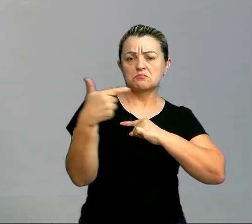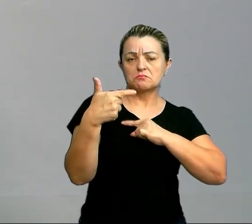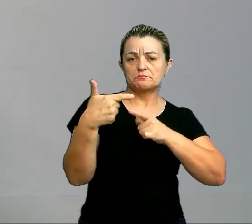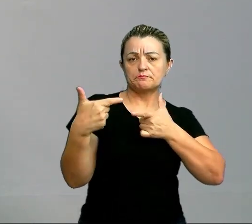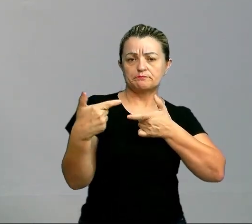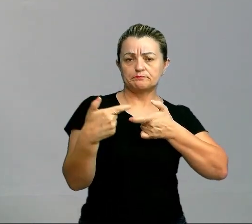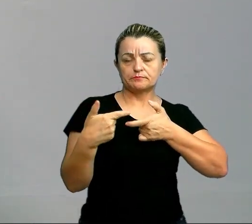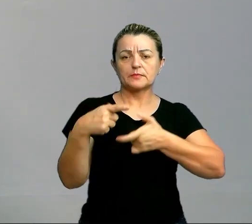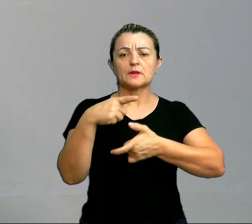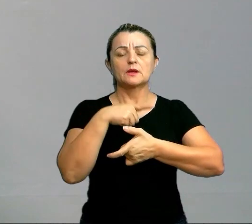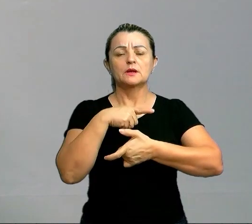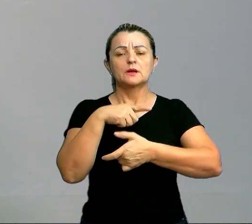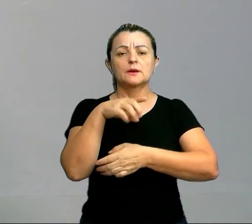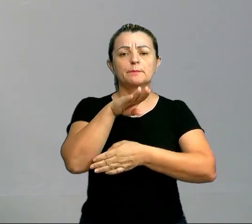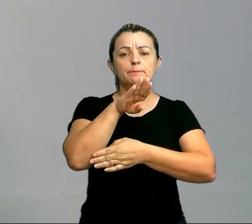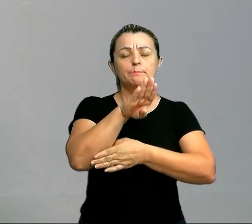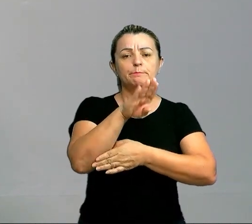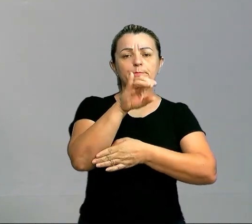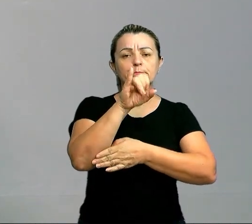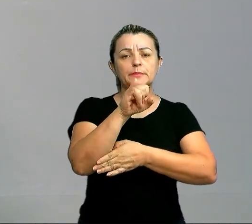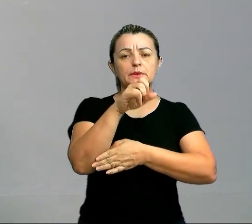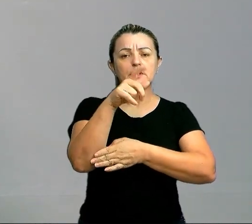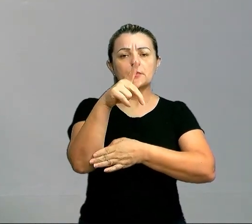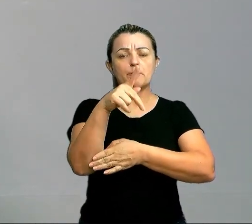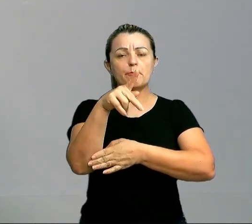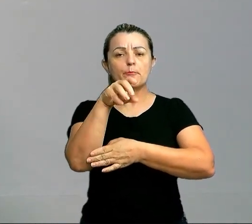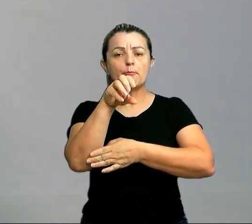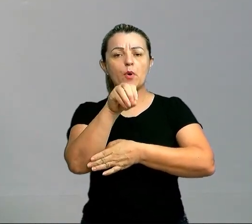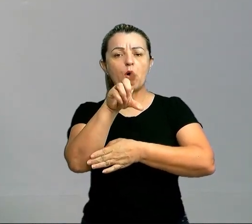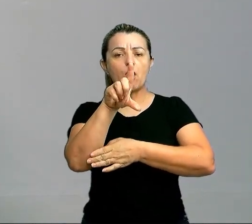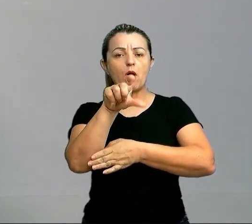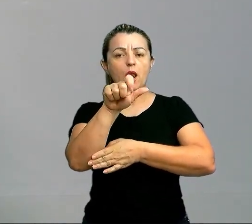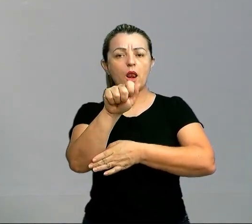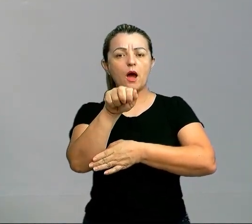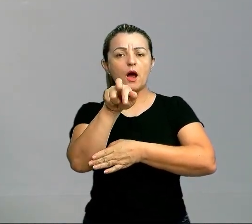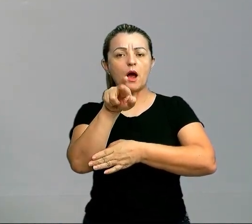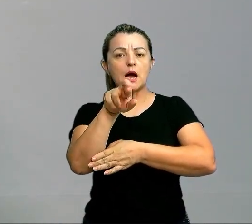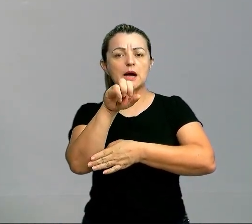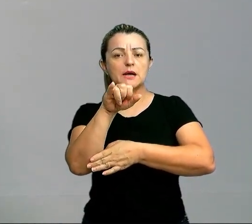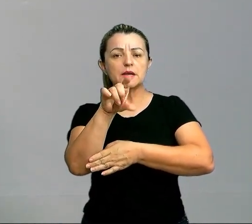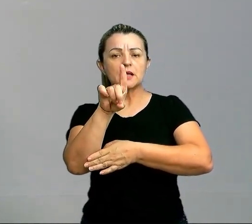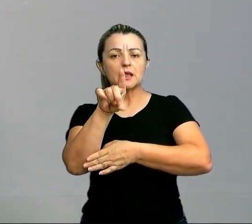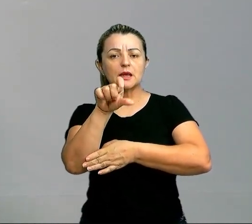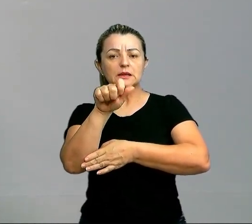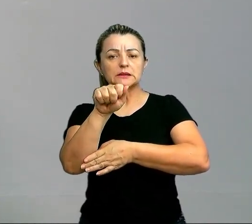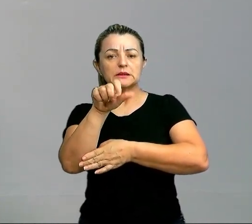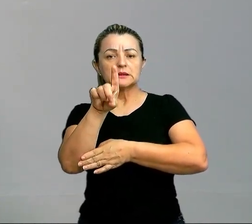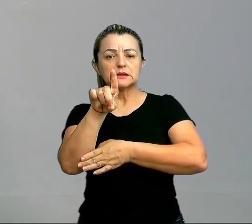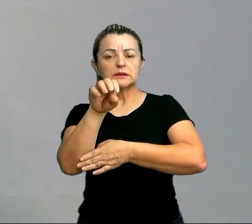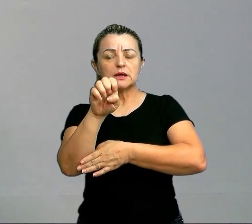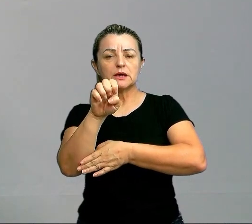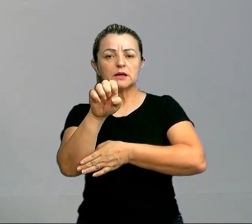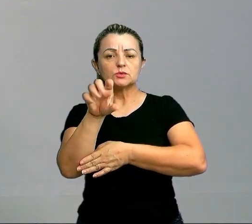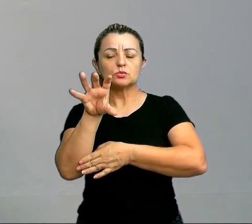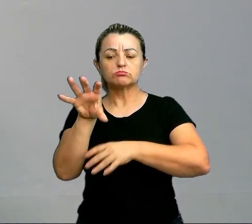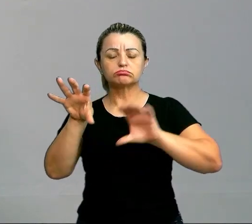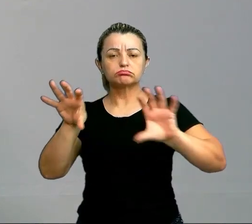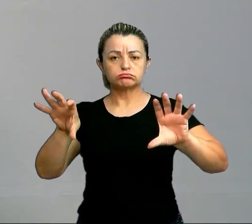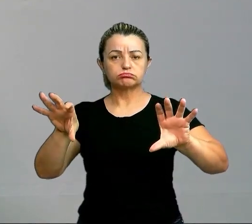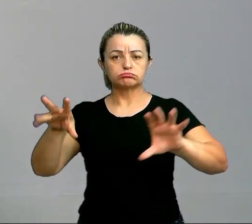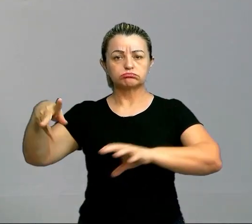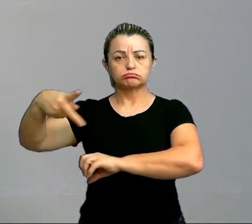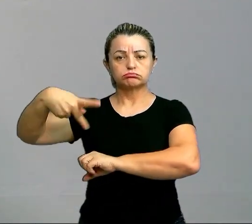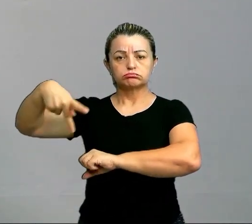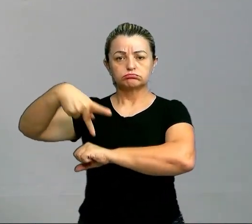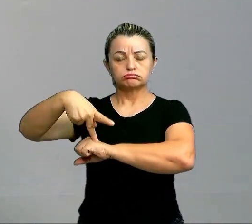chamada bipolaridade, né? Que nada mais são do que dois países, duas potências, dois polos de poder que englobam